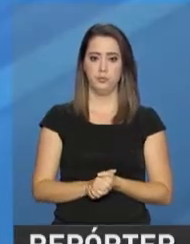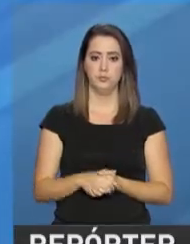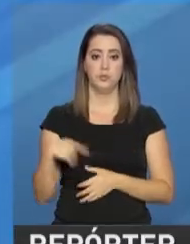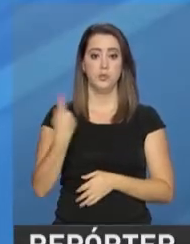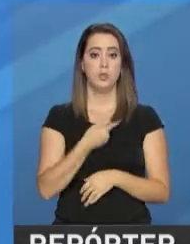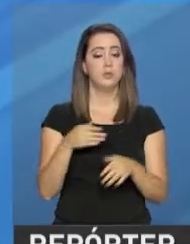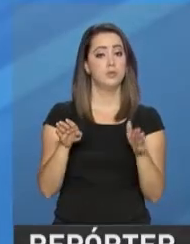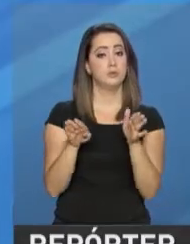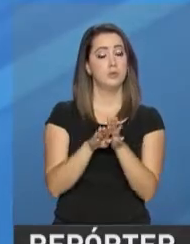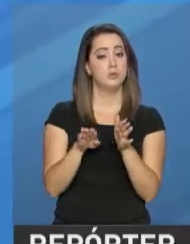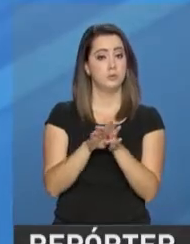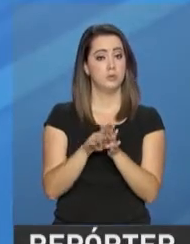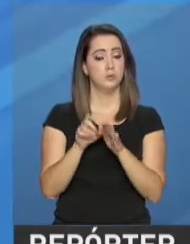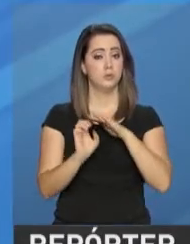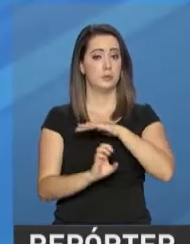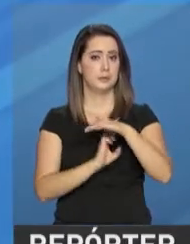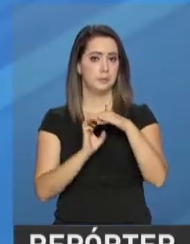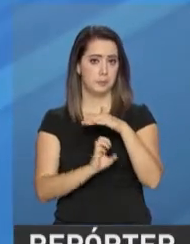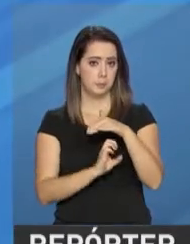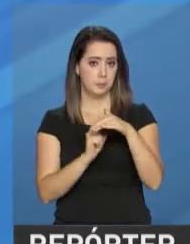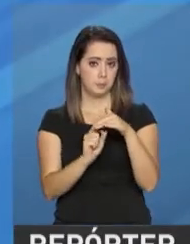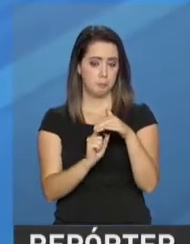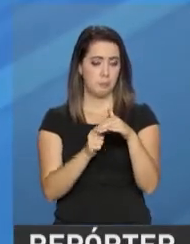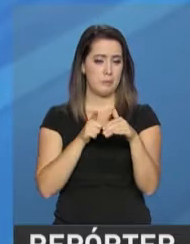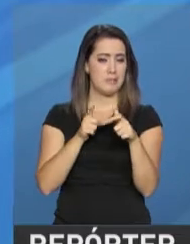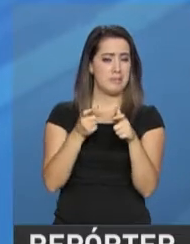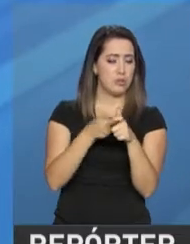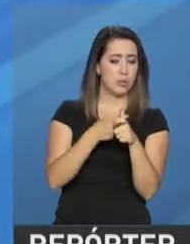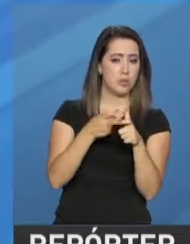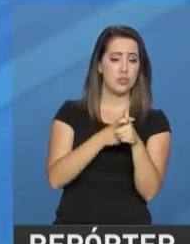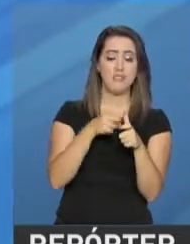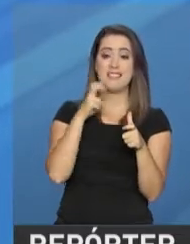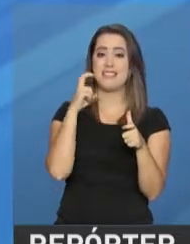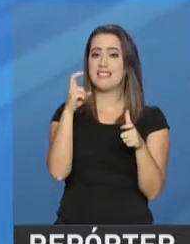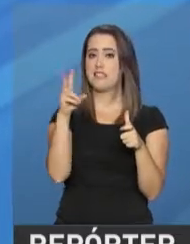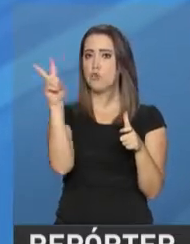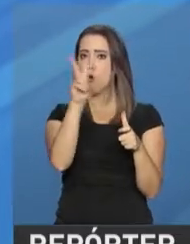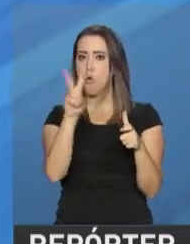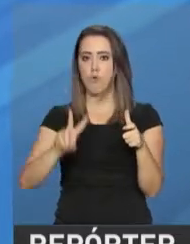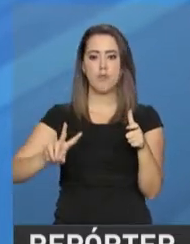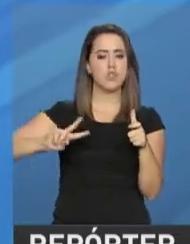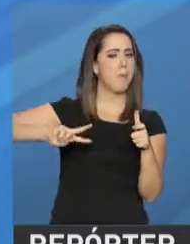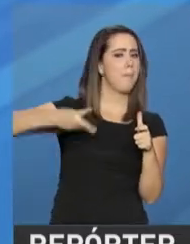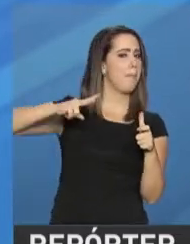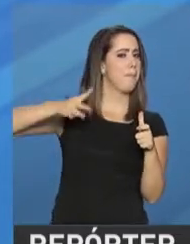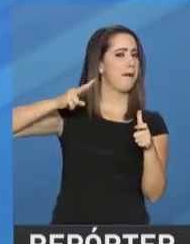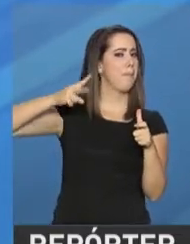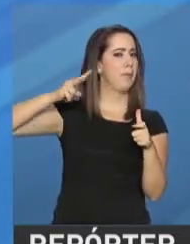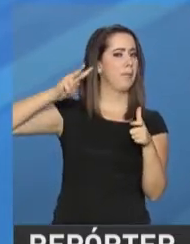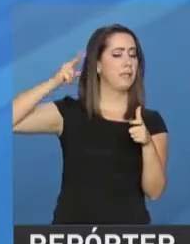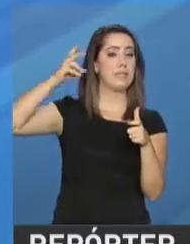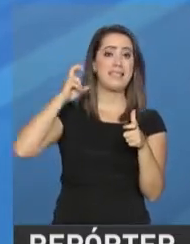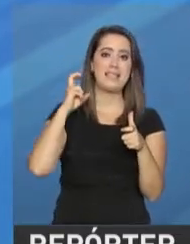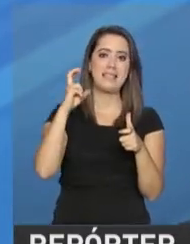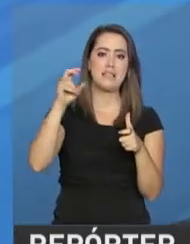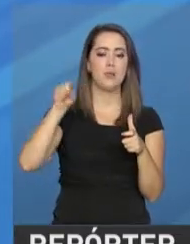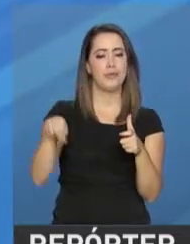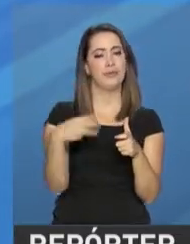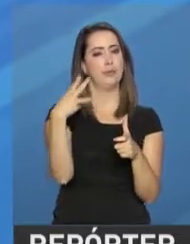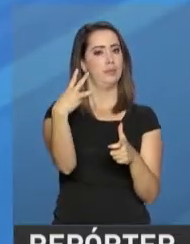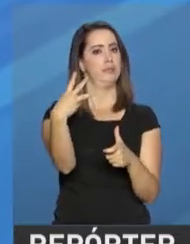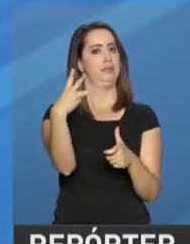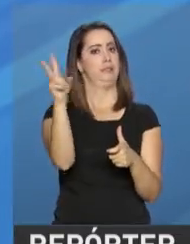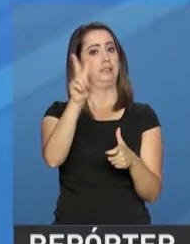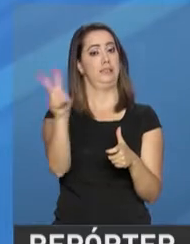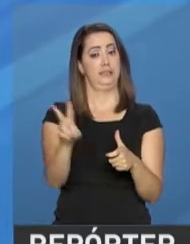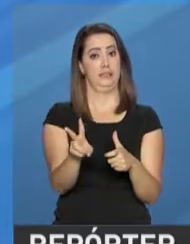nós chegamos na empresa, presidente, a empresa devia 5 vezes a sua geração de caixa operacional, 5,3 vezes, uma